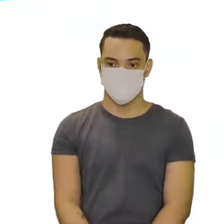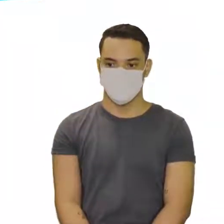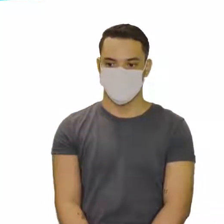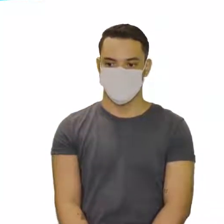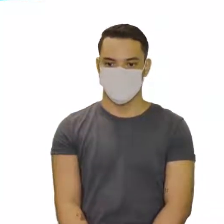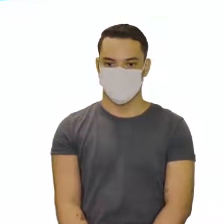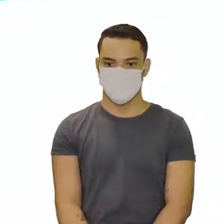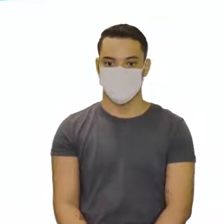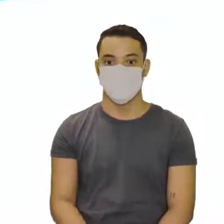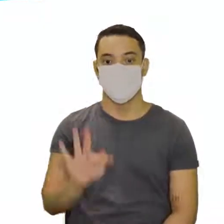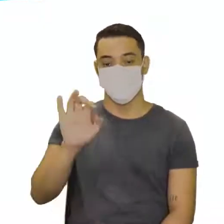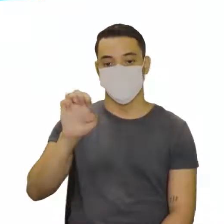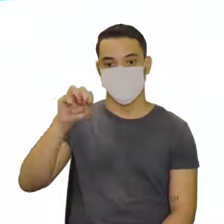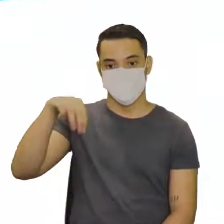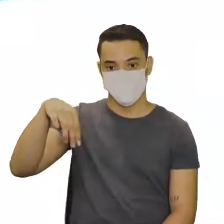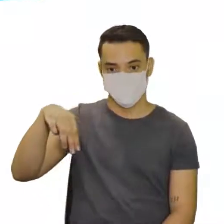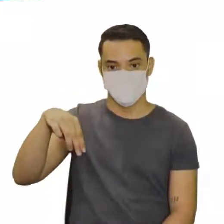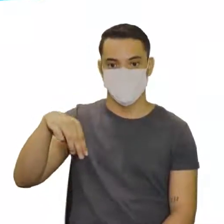a FEM